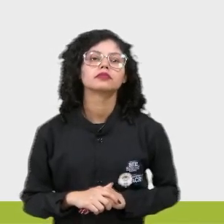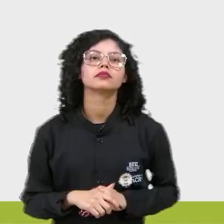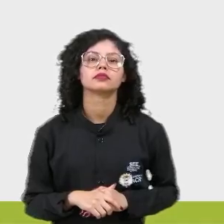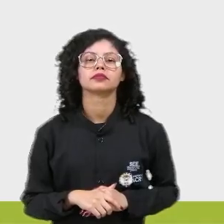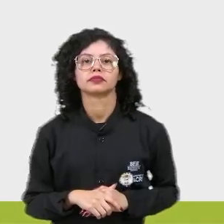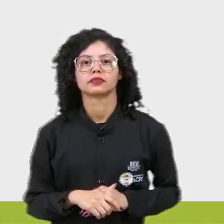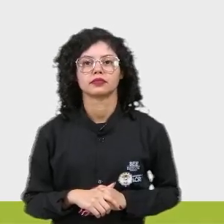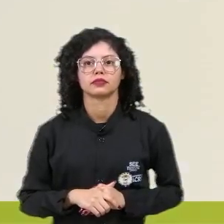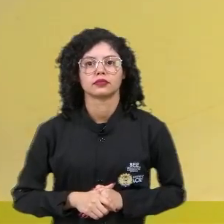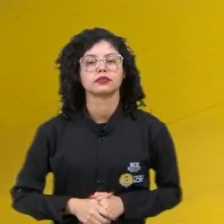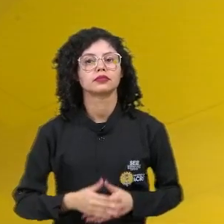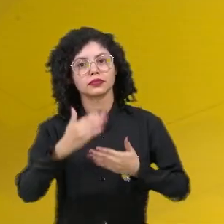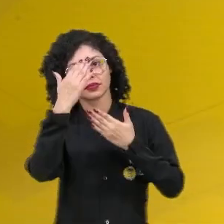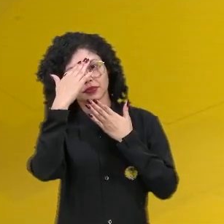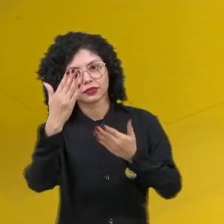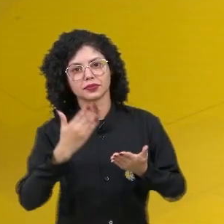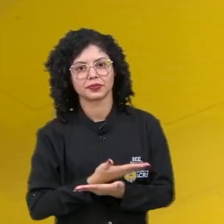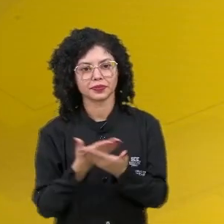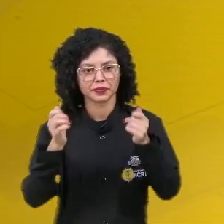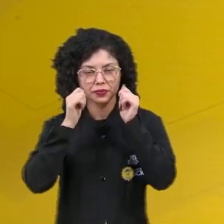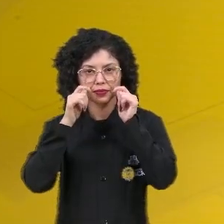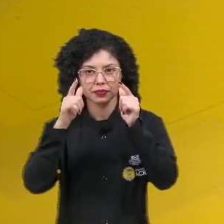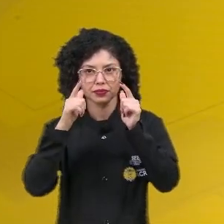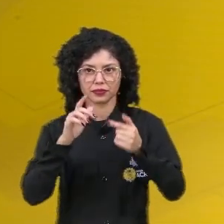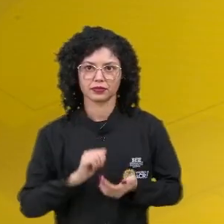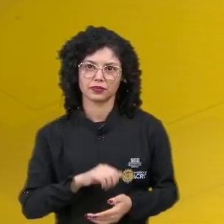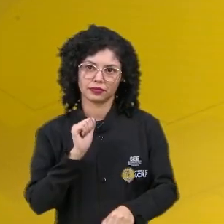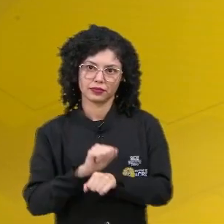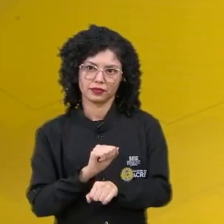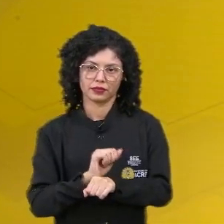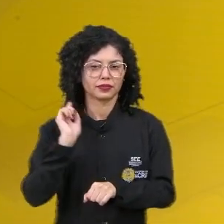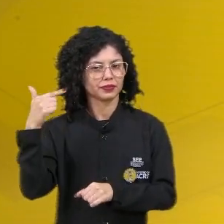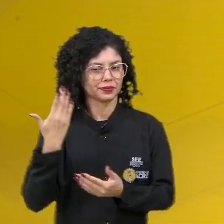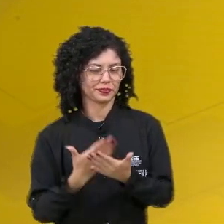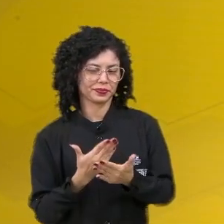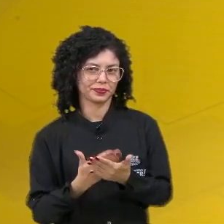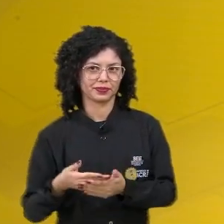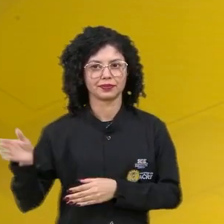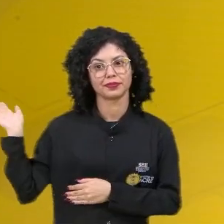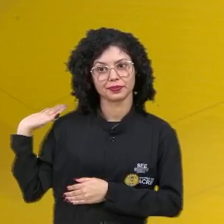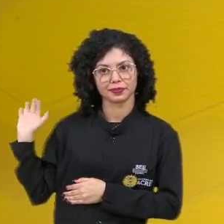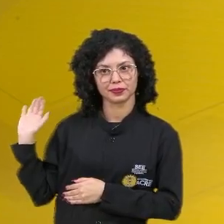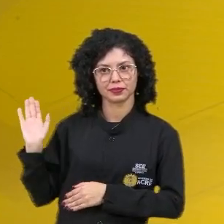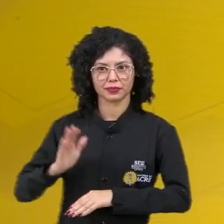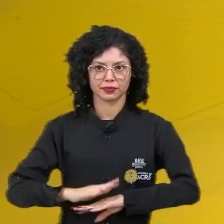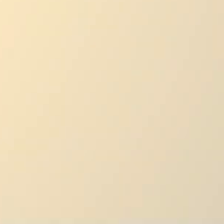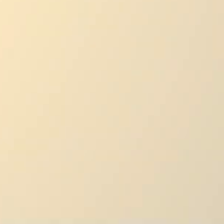Agradeço a sua atenção e espero você na próxima aula.